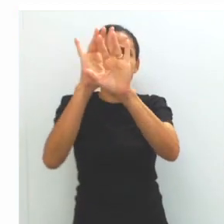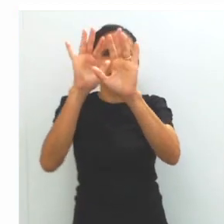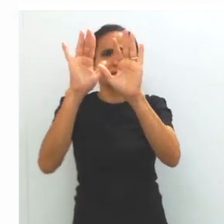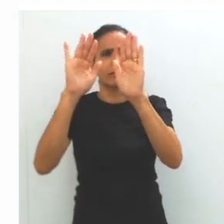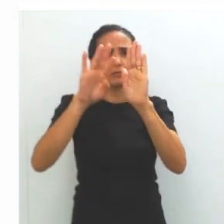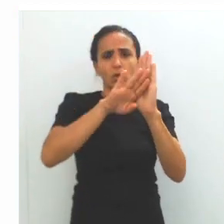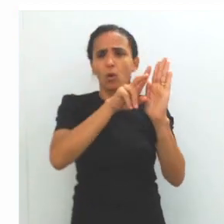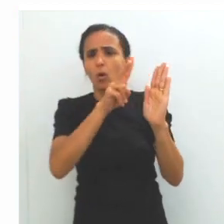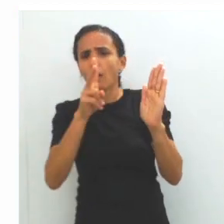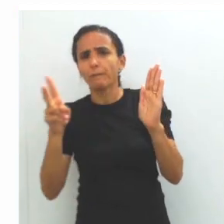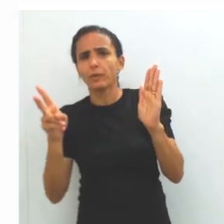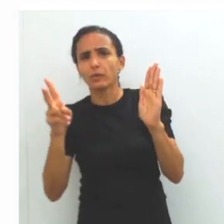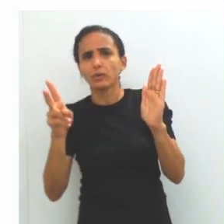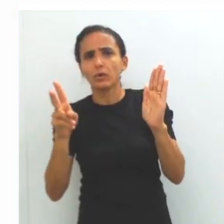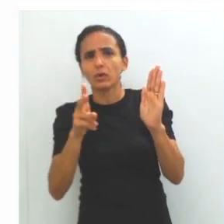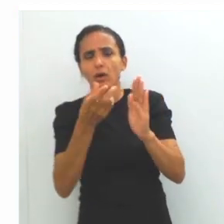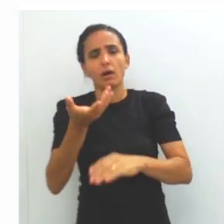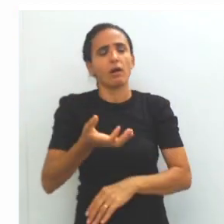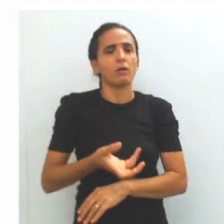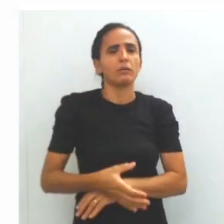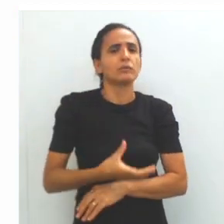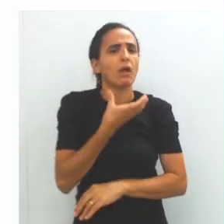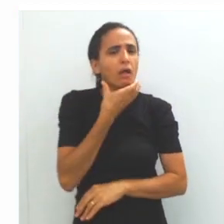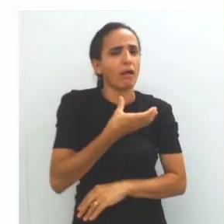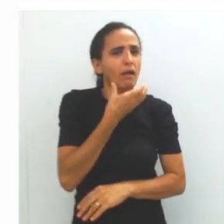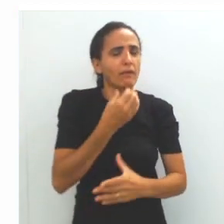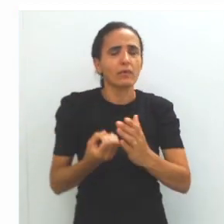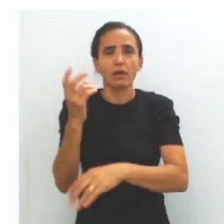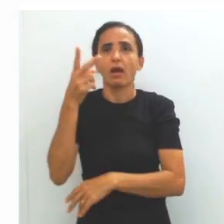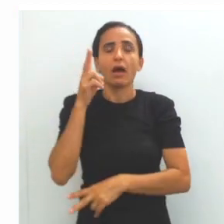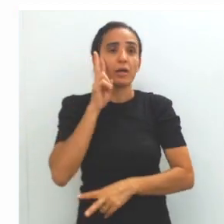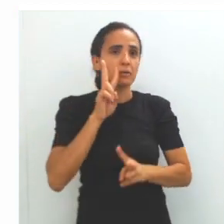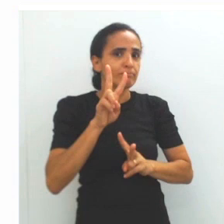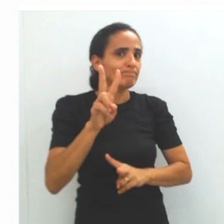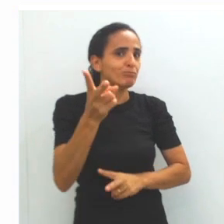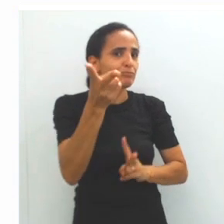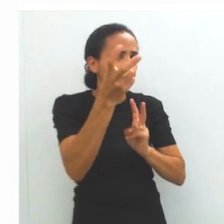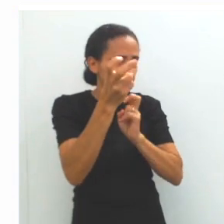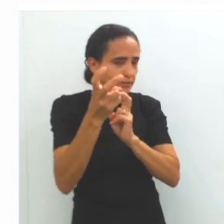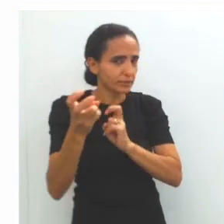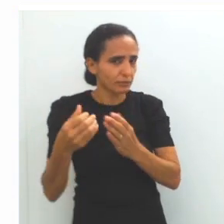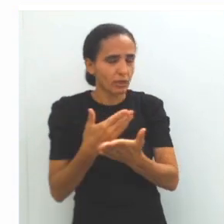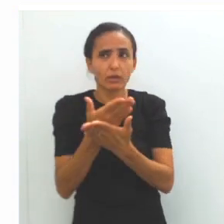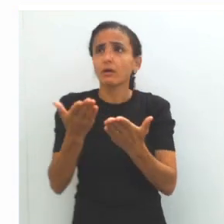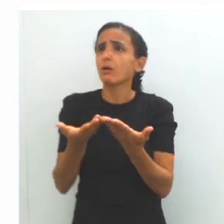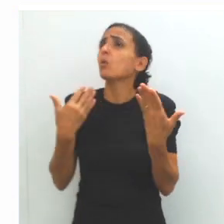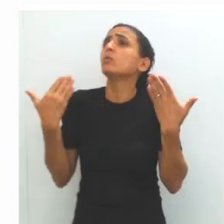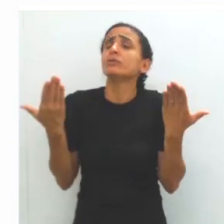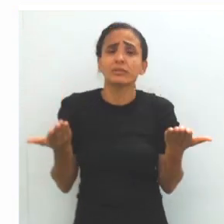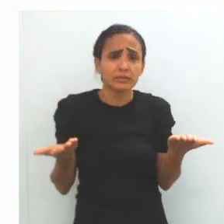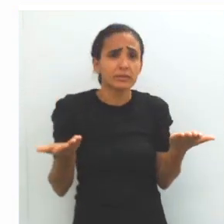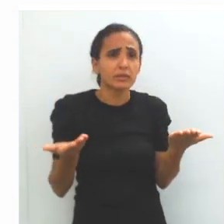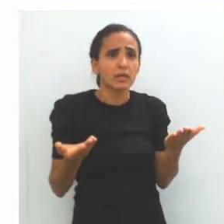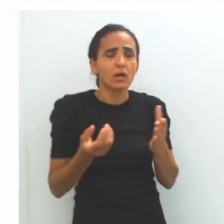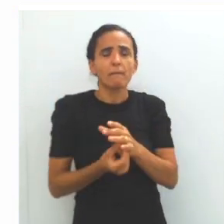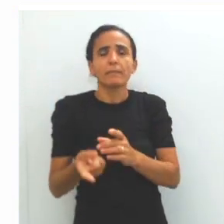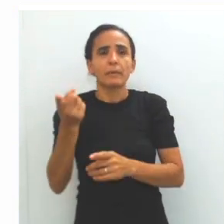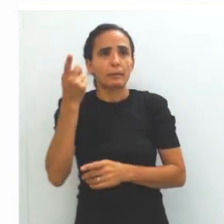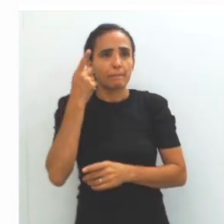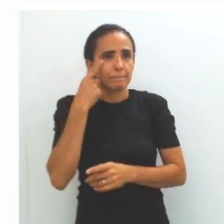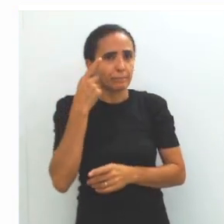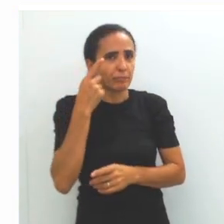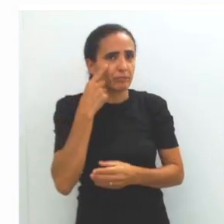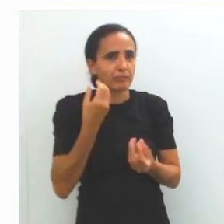é emitida e refletida na árvore de Natal e chega nos meus olhos. Chega onde, Dantas? Tem